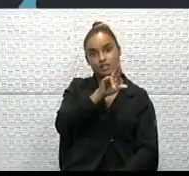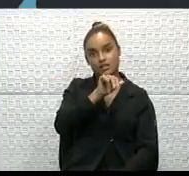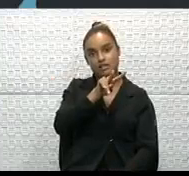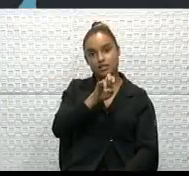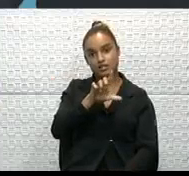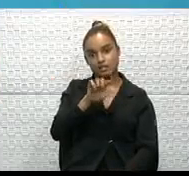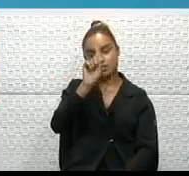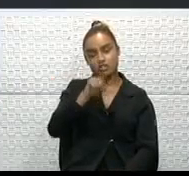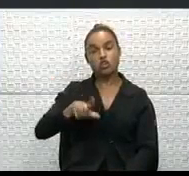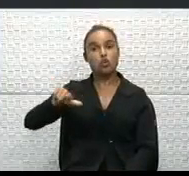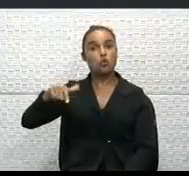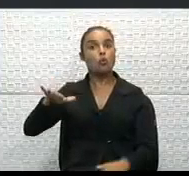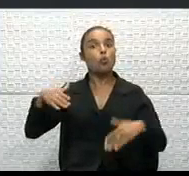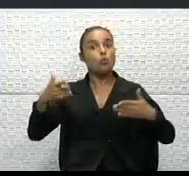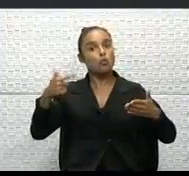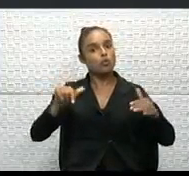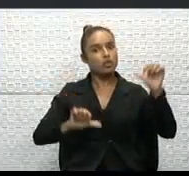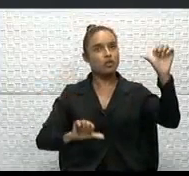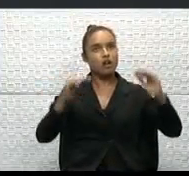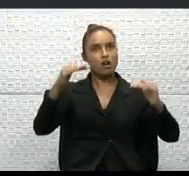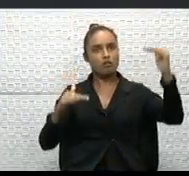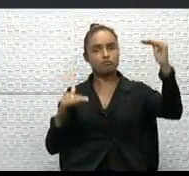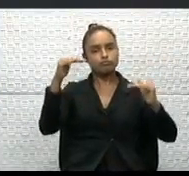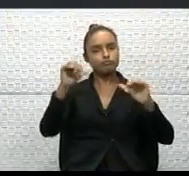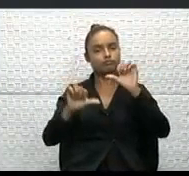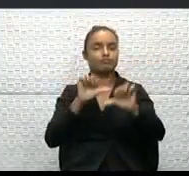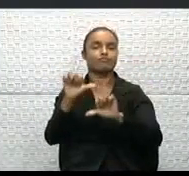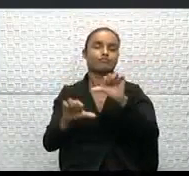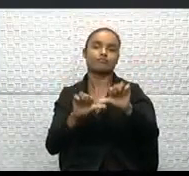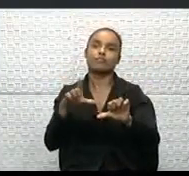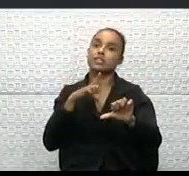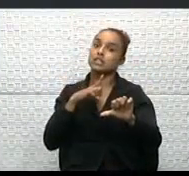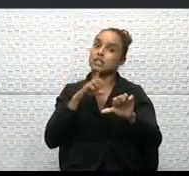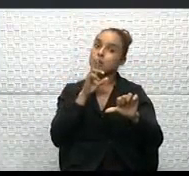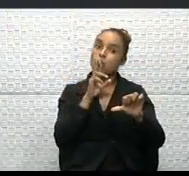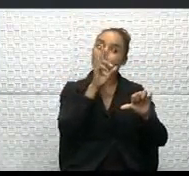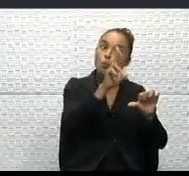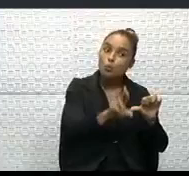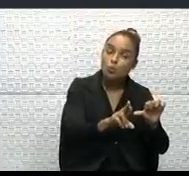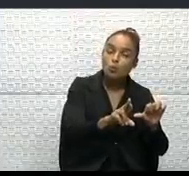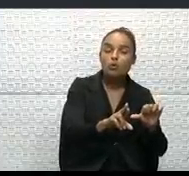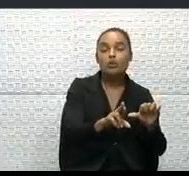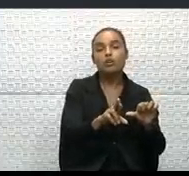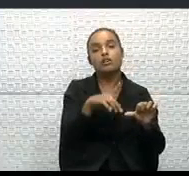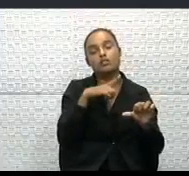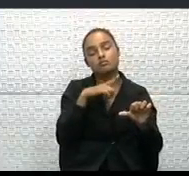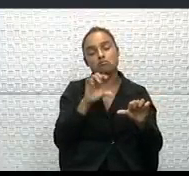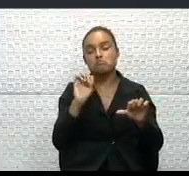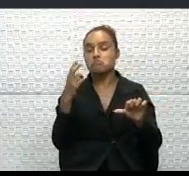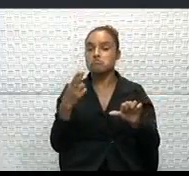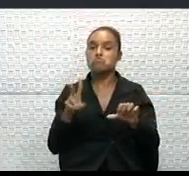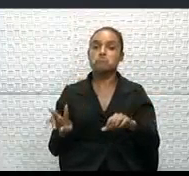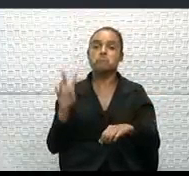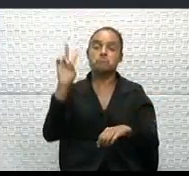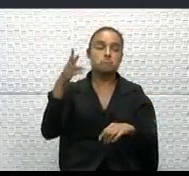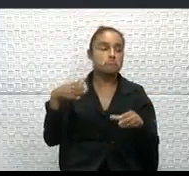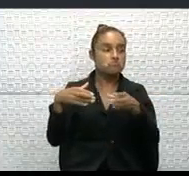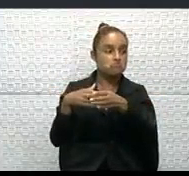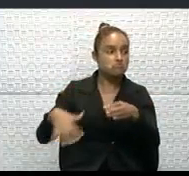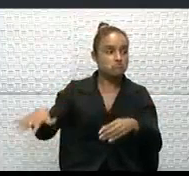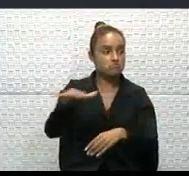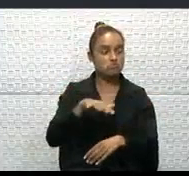a outra se altera. Aí então você vai poder prever resultados futuros ou inferir sobre os valores de uma população.